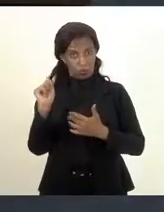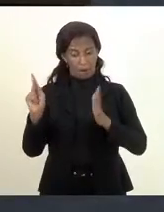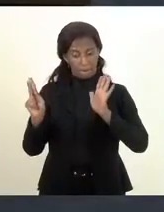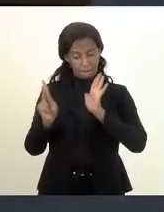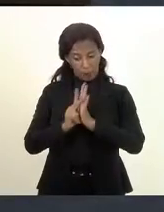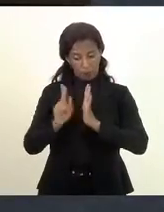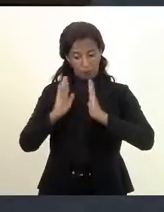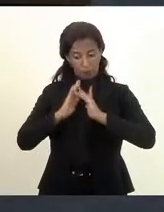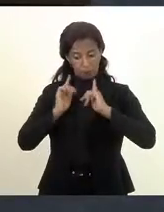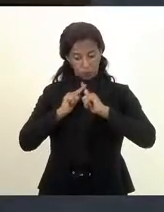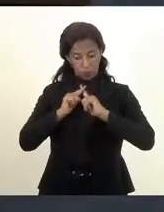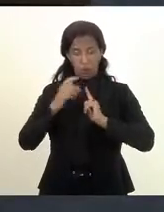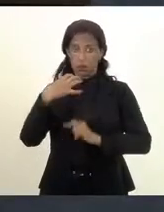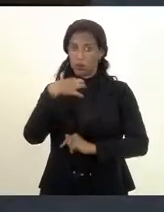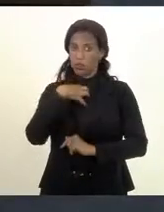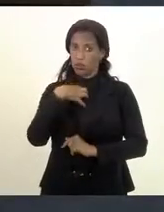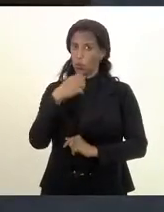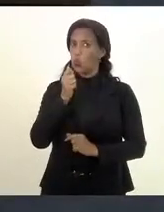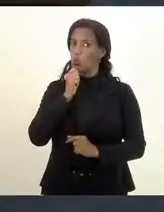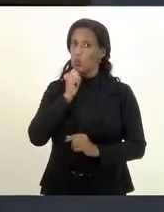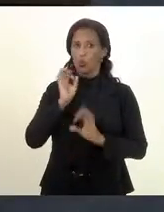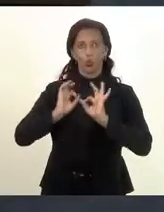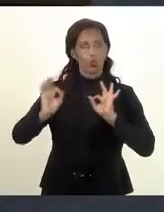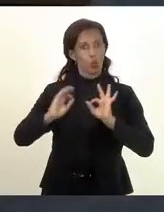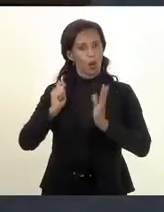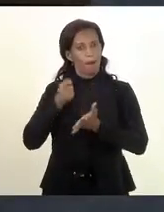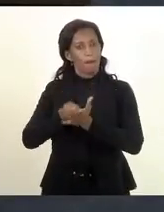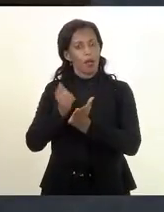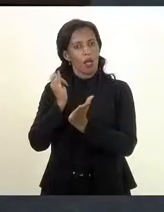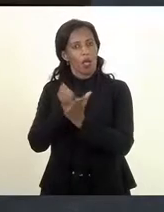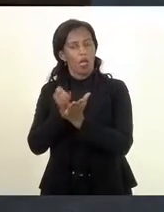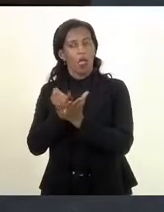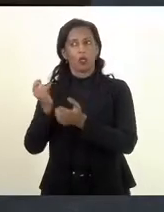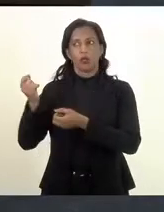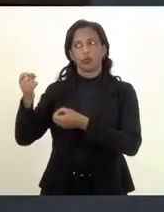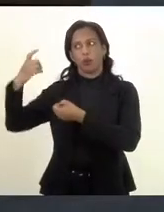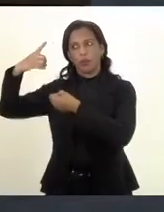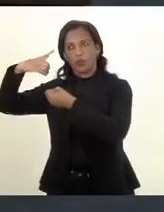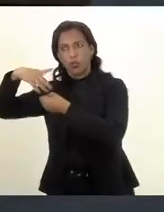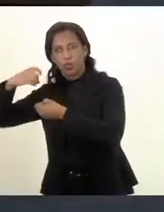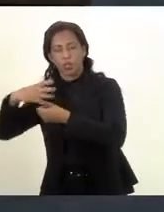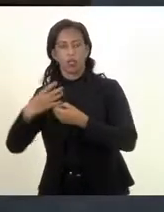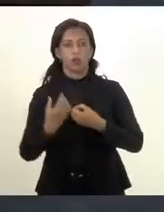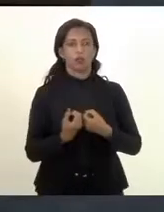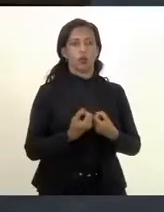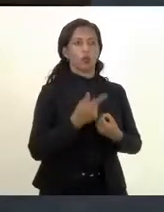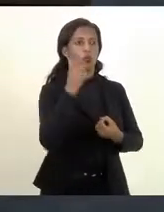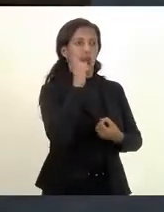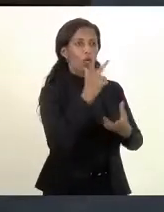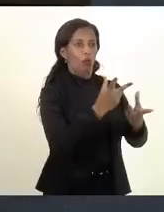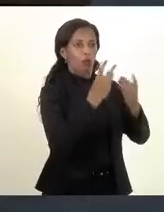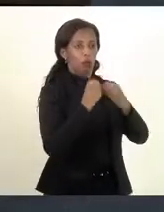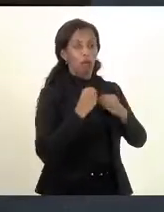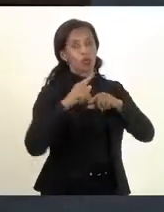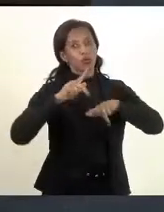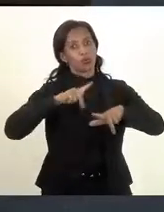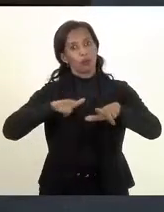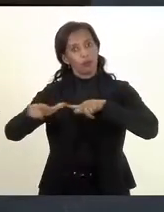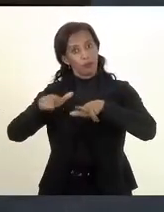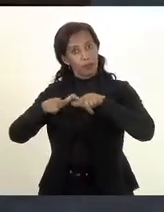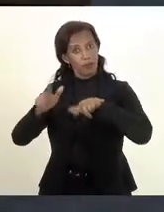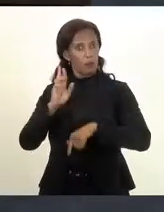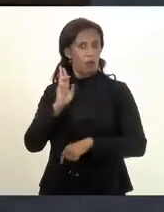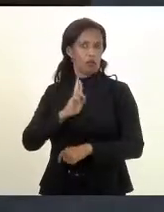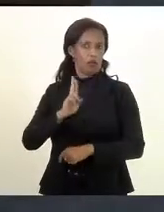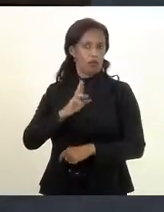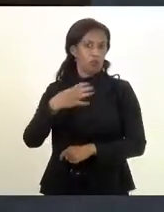claro, não tem sentido pagar imposto sobre dízimo, sobre doação, sobre trabalhos religiosos, isso não faz